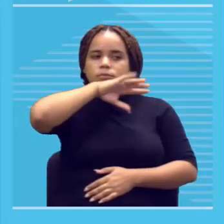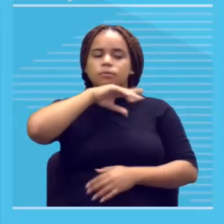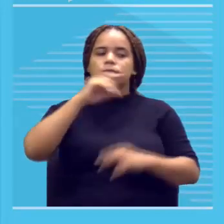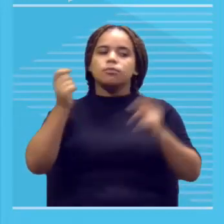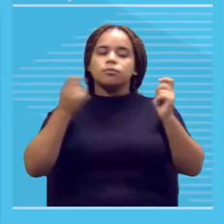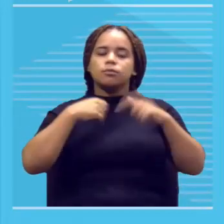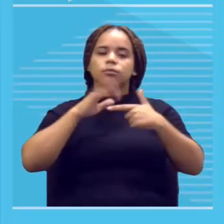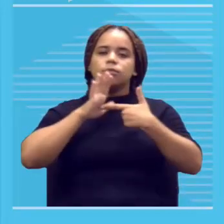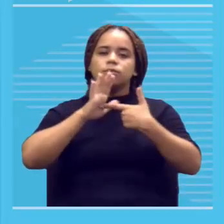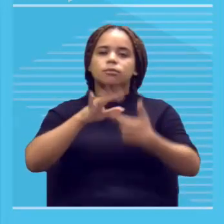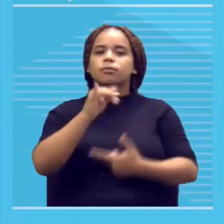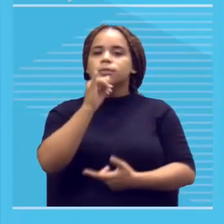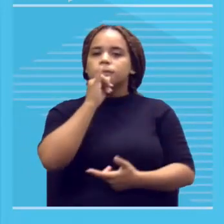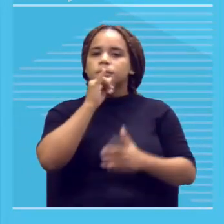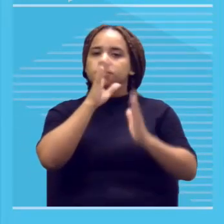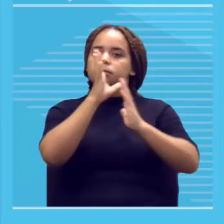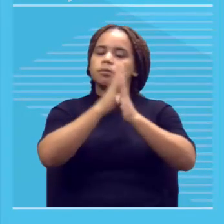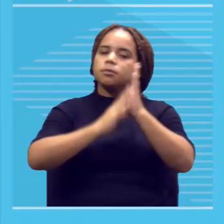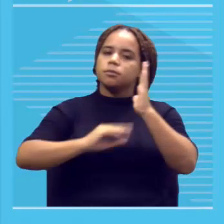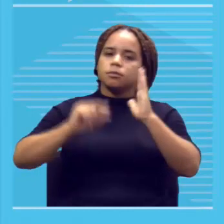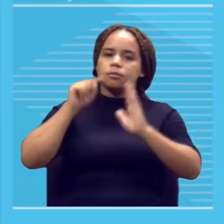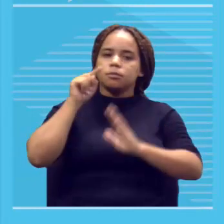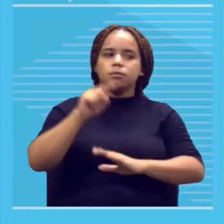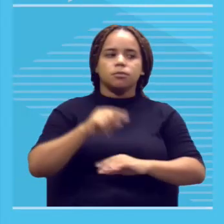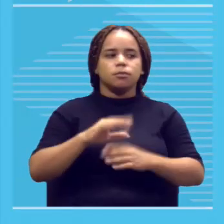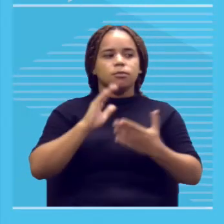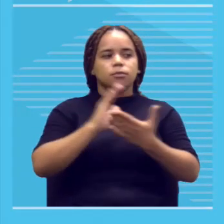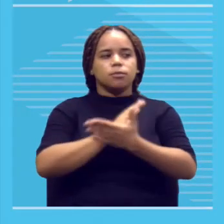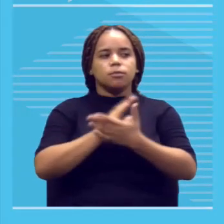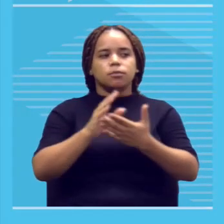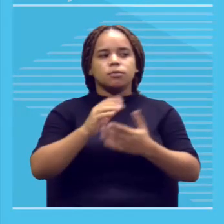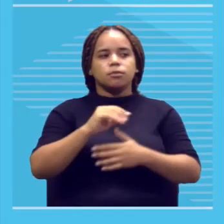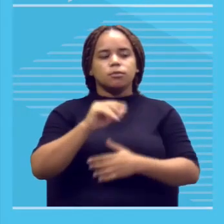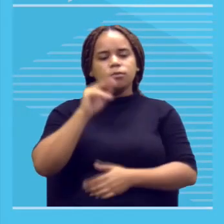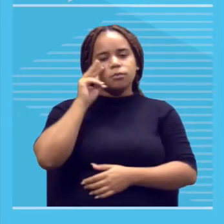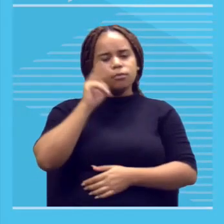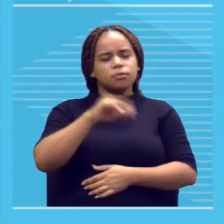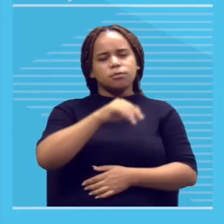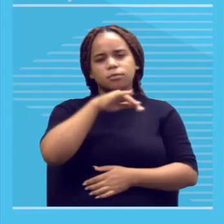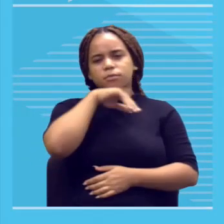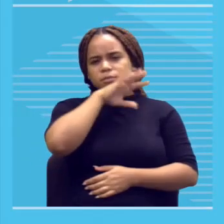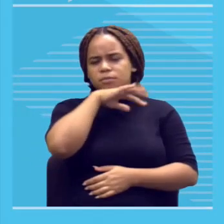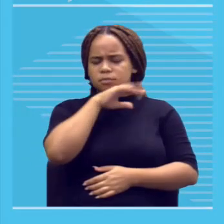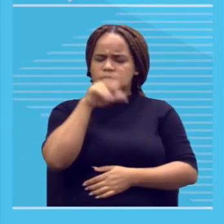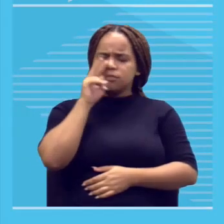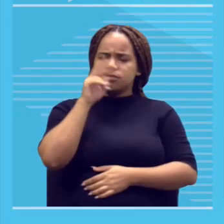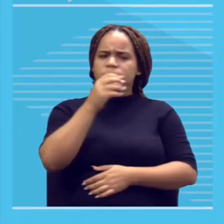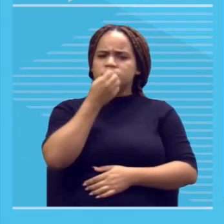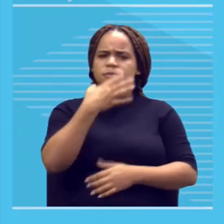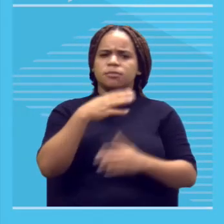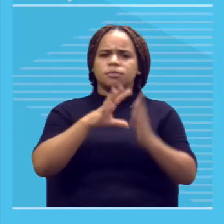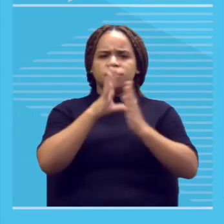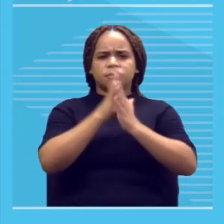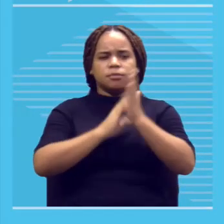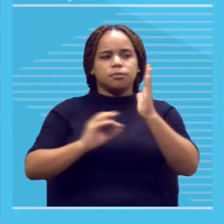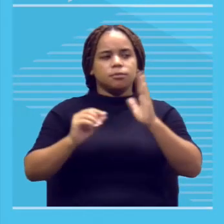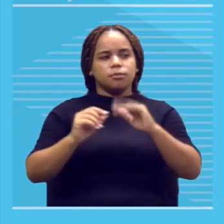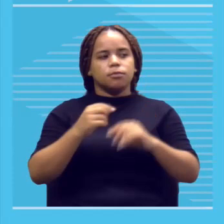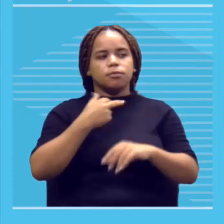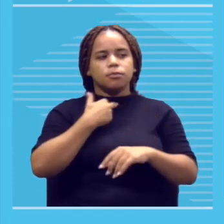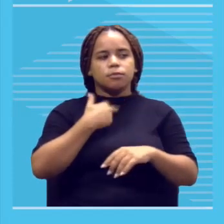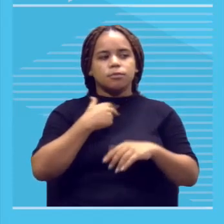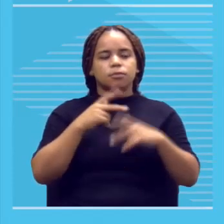exemplo para você alguns demais que você vai de olhar e vai ter o exemplo né você não pode ser